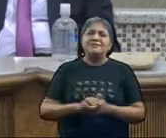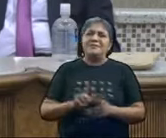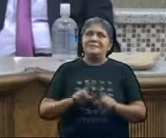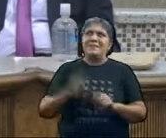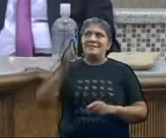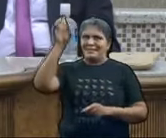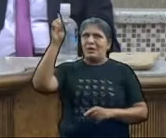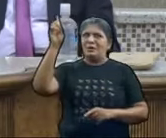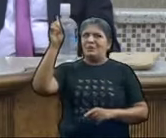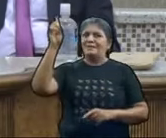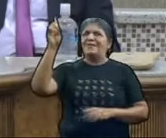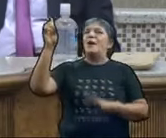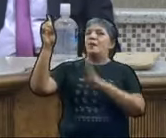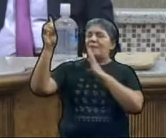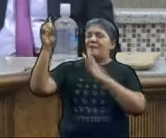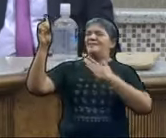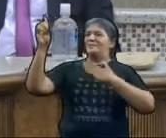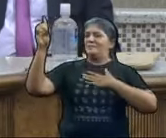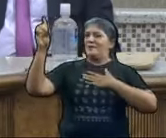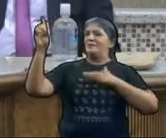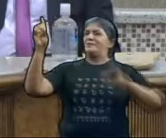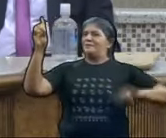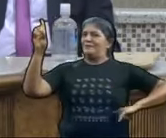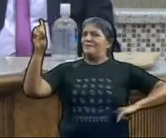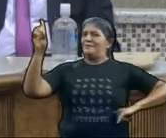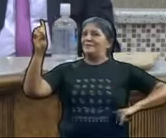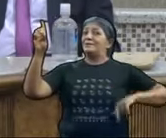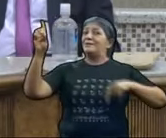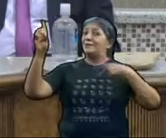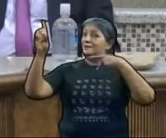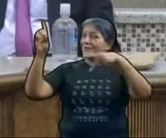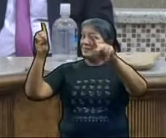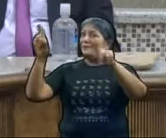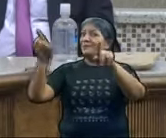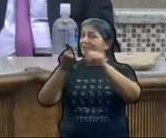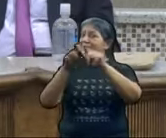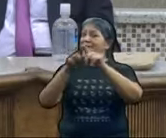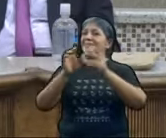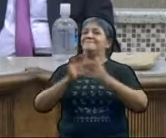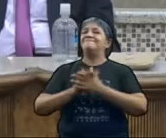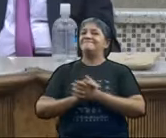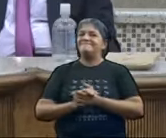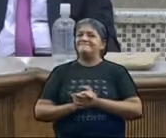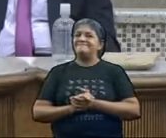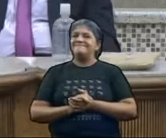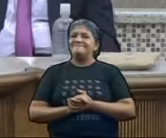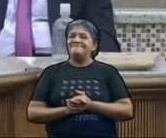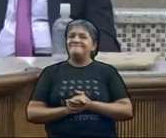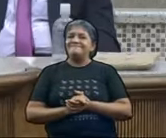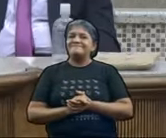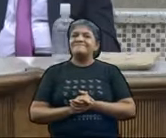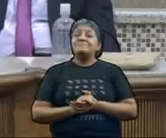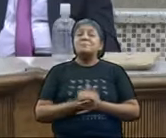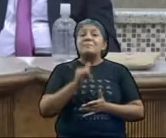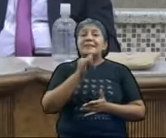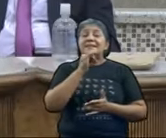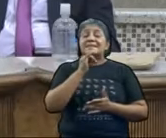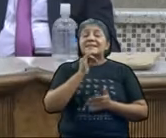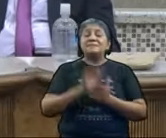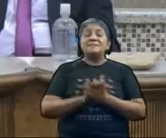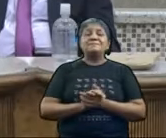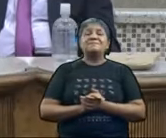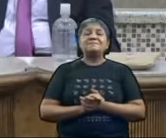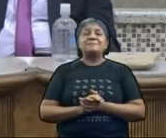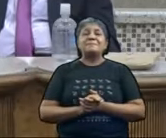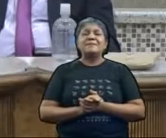sofrimento. Há um Deus que conhece a nossa dor. Eu me lembro tanto, nós sempre nos referimos a isso aqui,